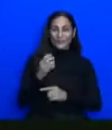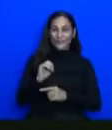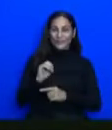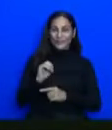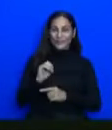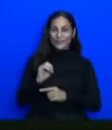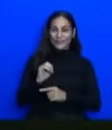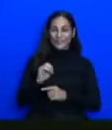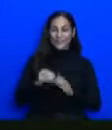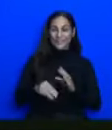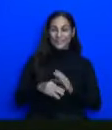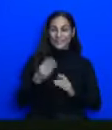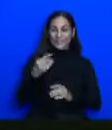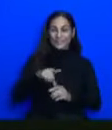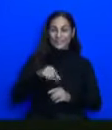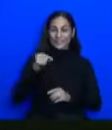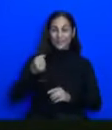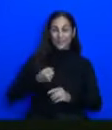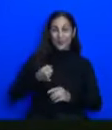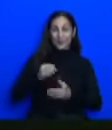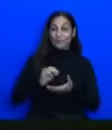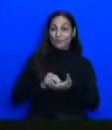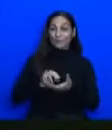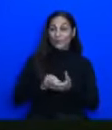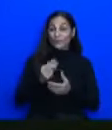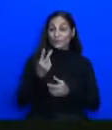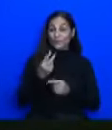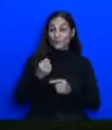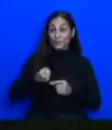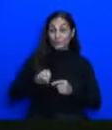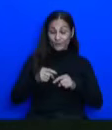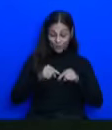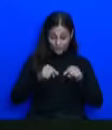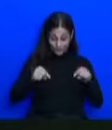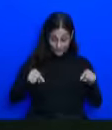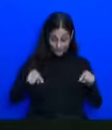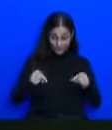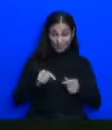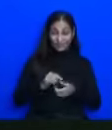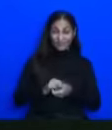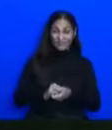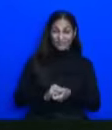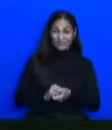20. Terceira bola sorteada. Faltam 2 números.